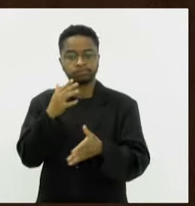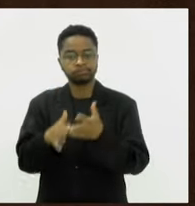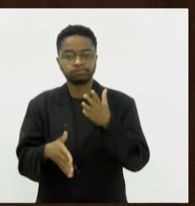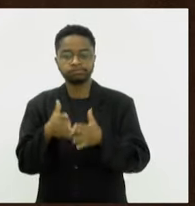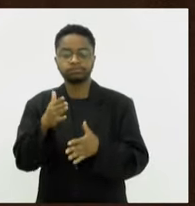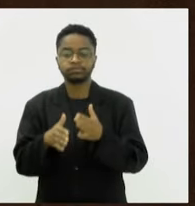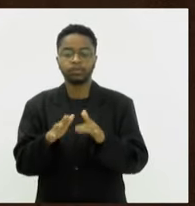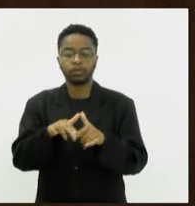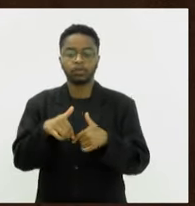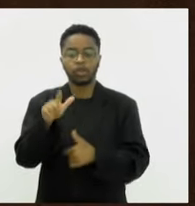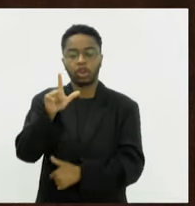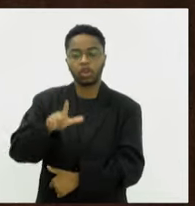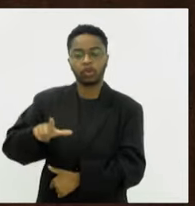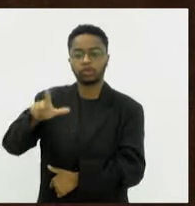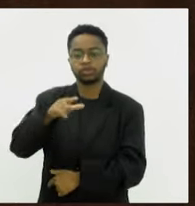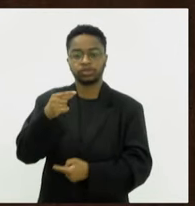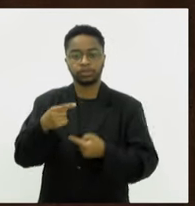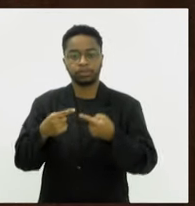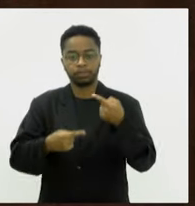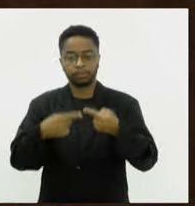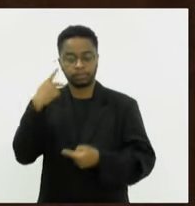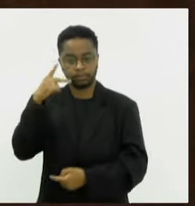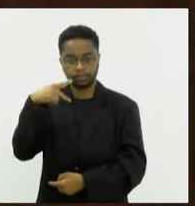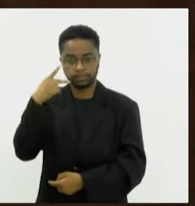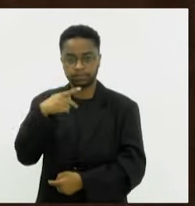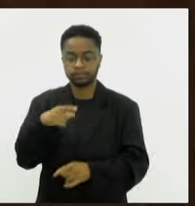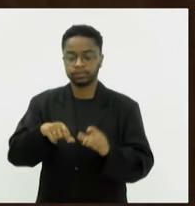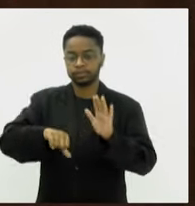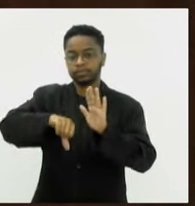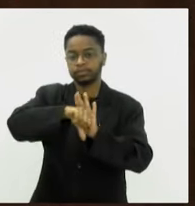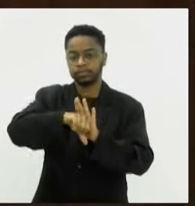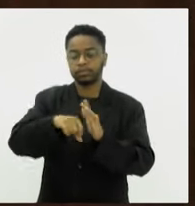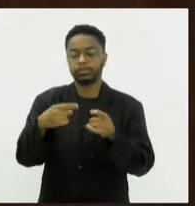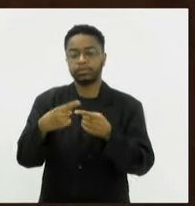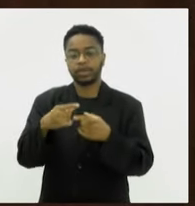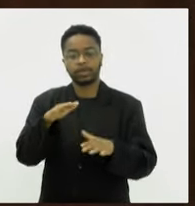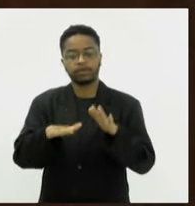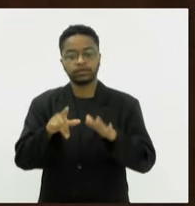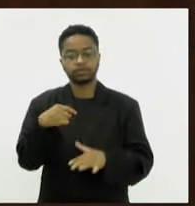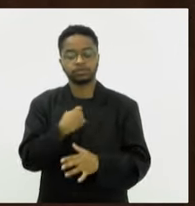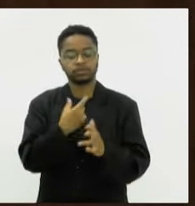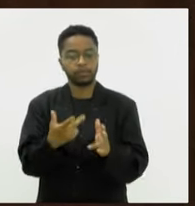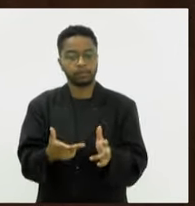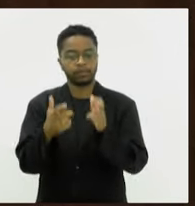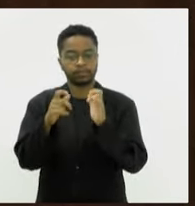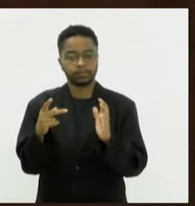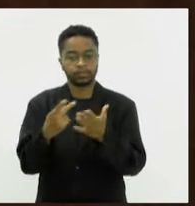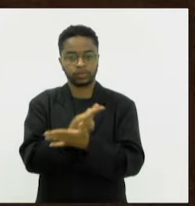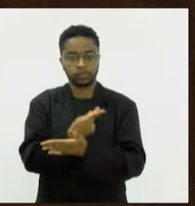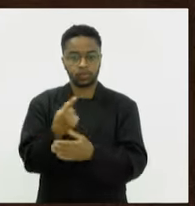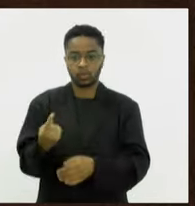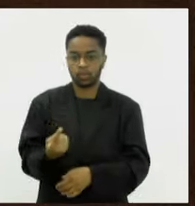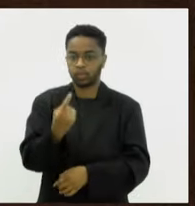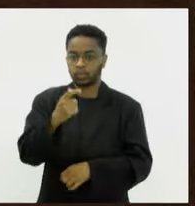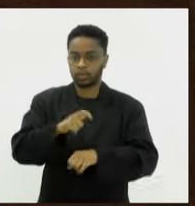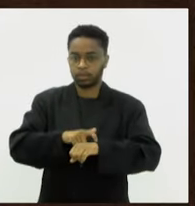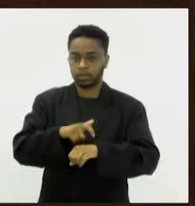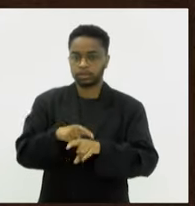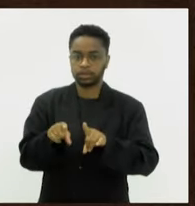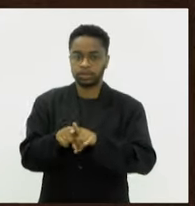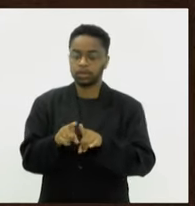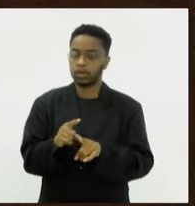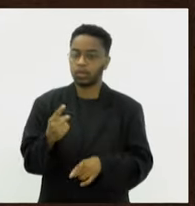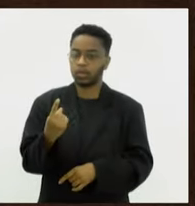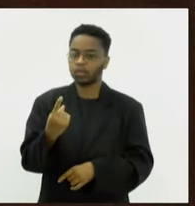pela lógica política e criminosa que muitas vezes a gente vê reunidas num só momento e numa instituição